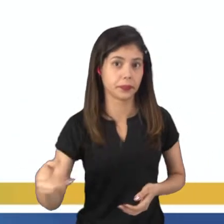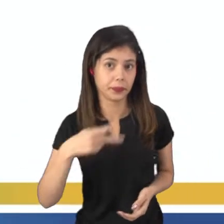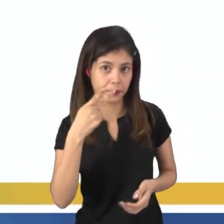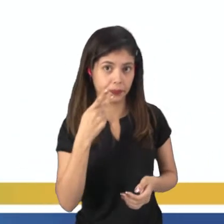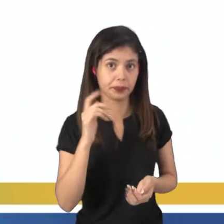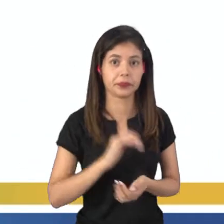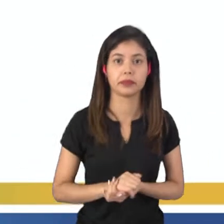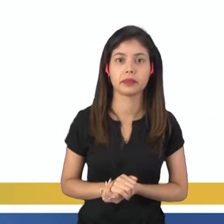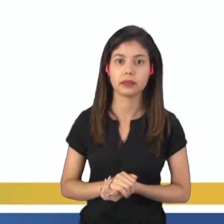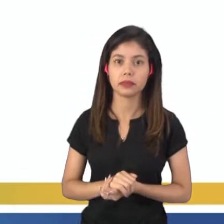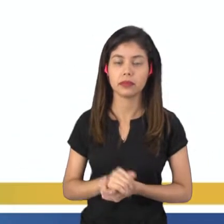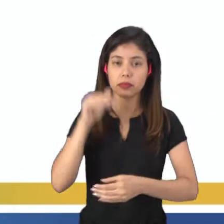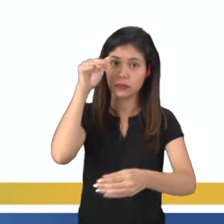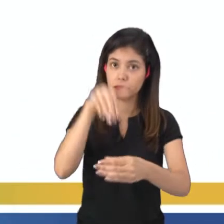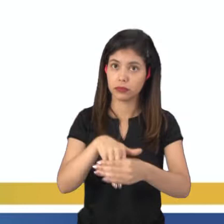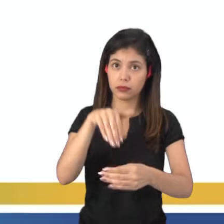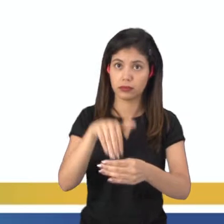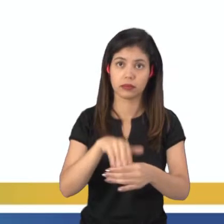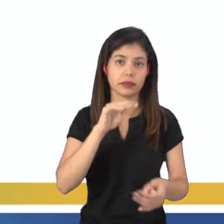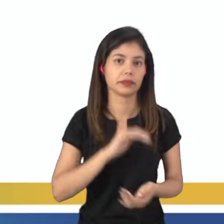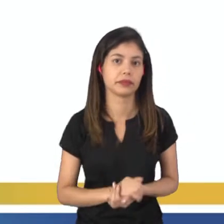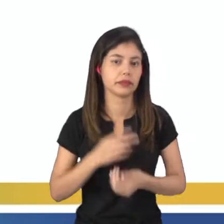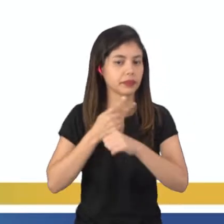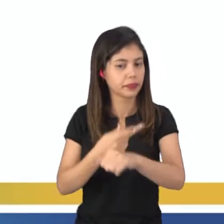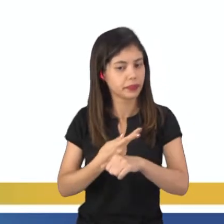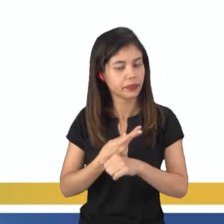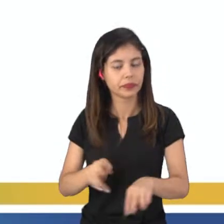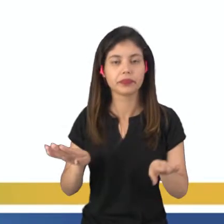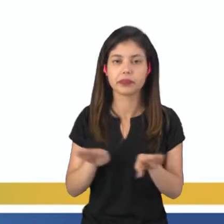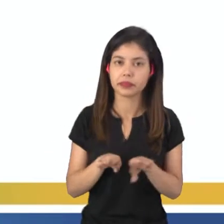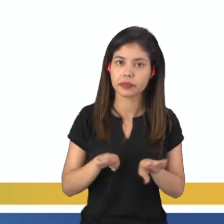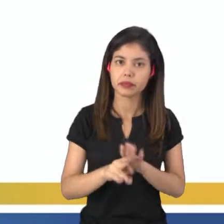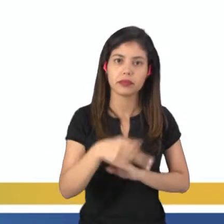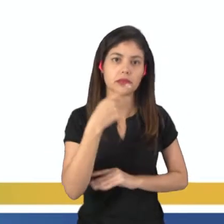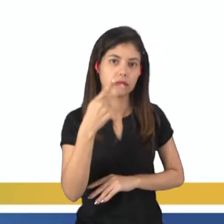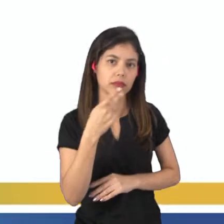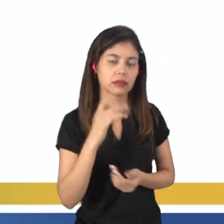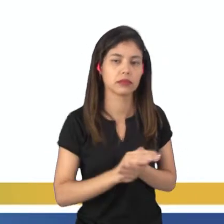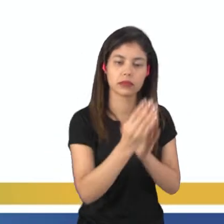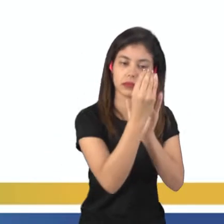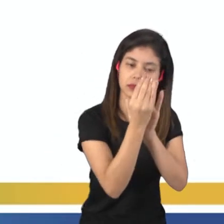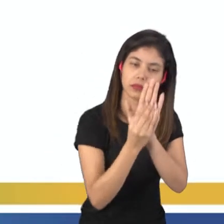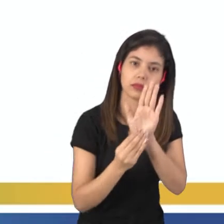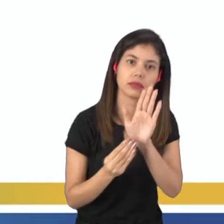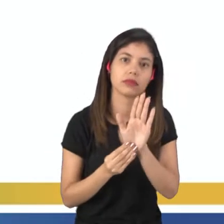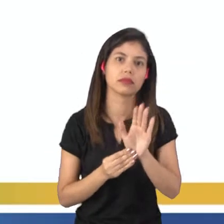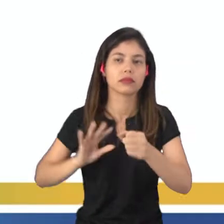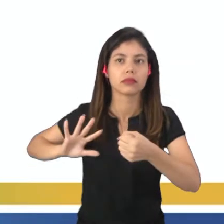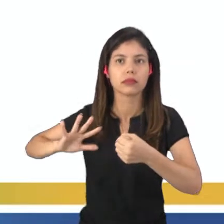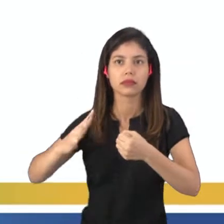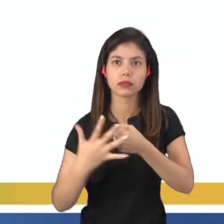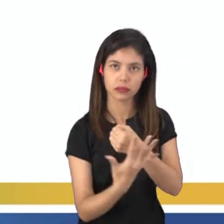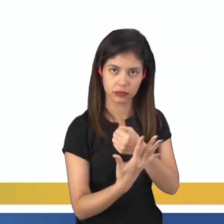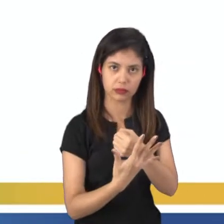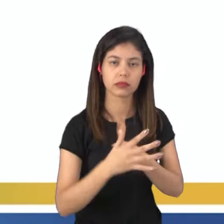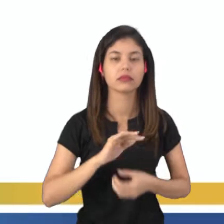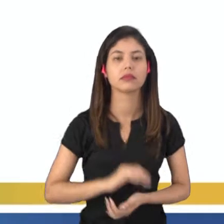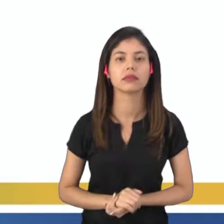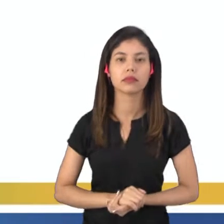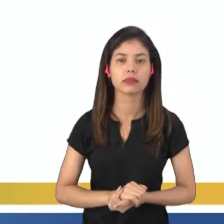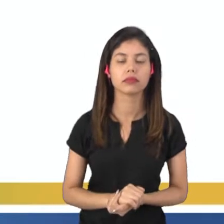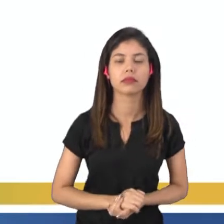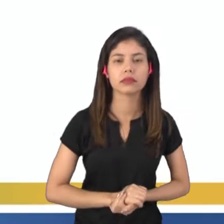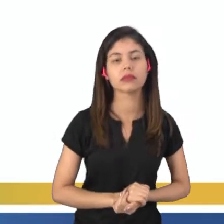de eleição, quando a gente está falando de pesquisas, quando a gente está falando aí dos dados da Covid, né? 19